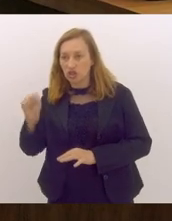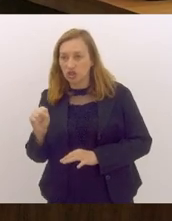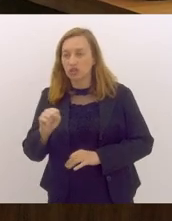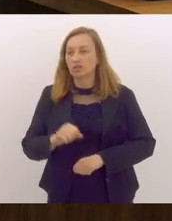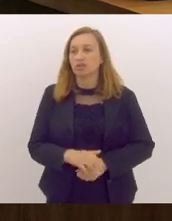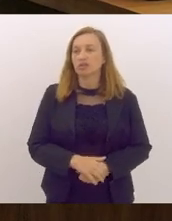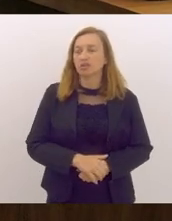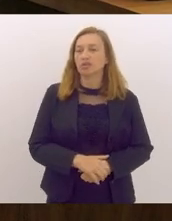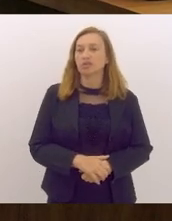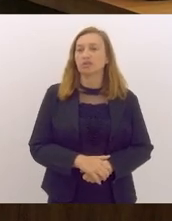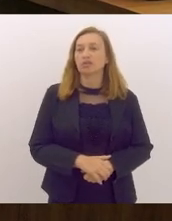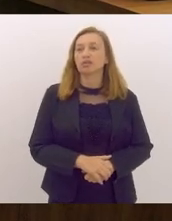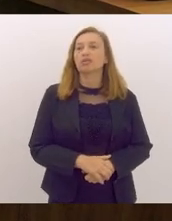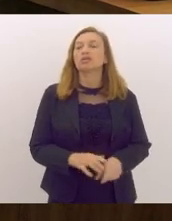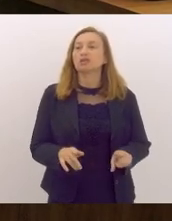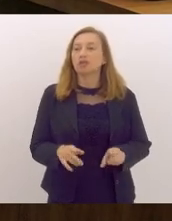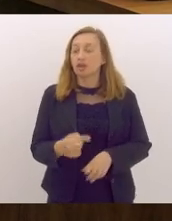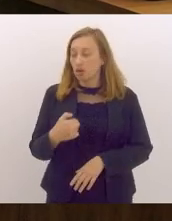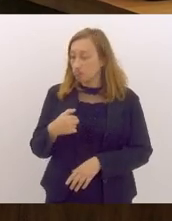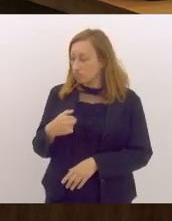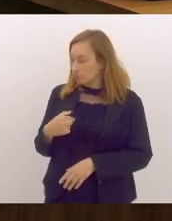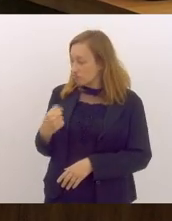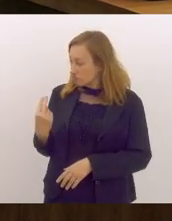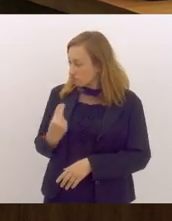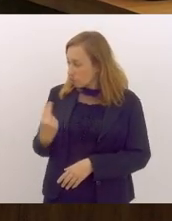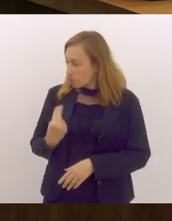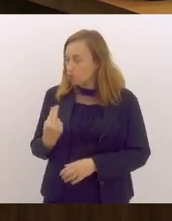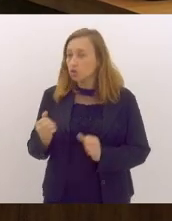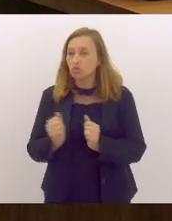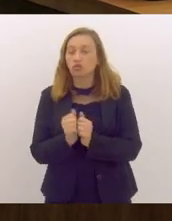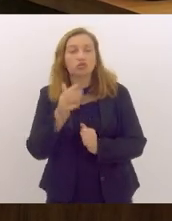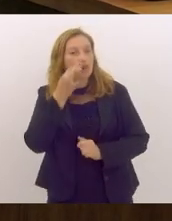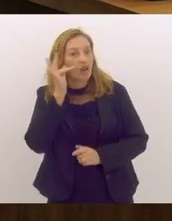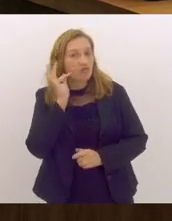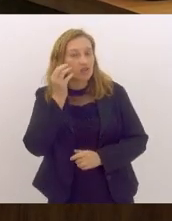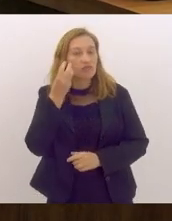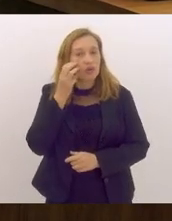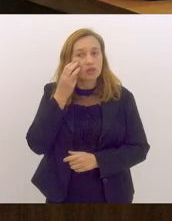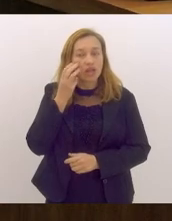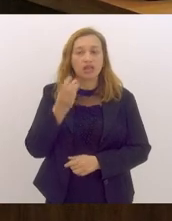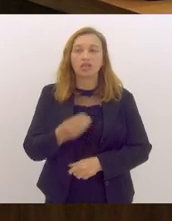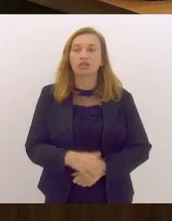e também sou coautor com Serafine, Valdec,